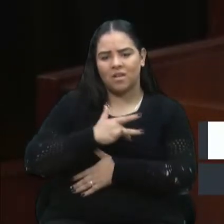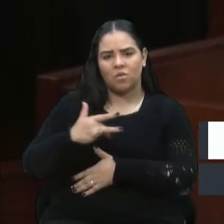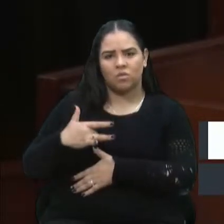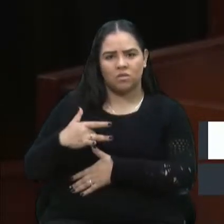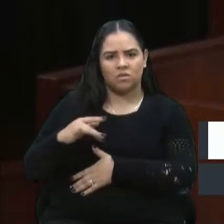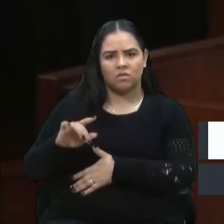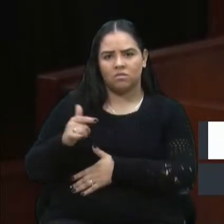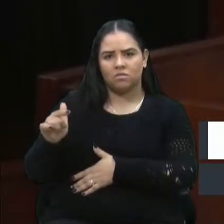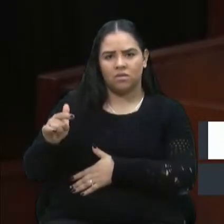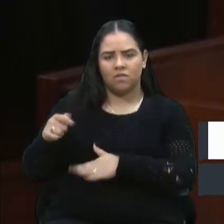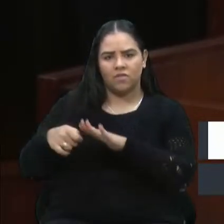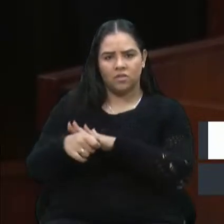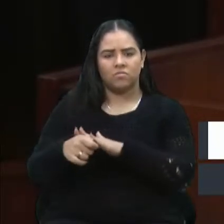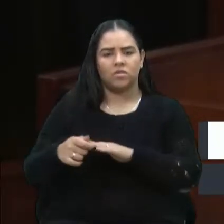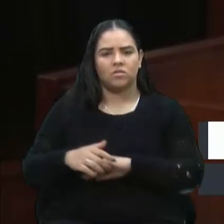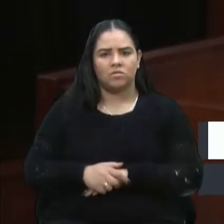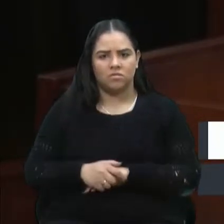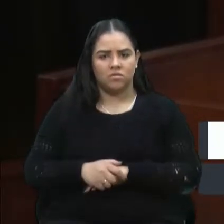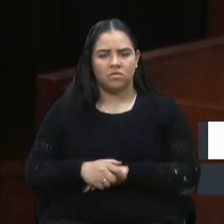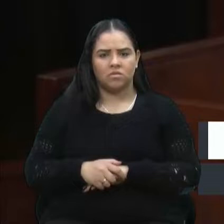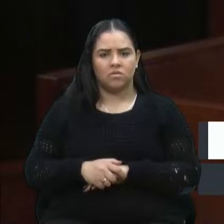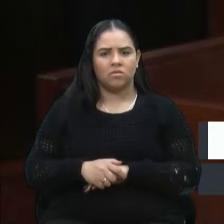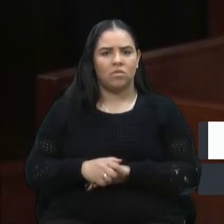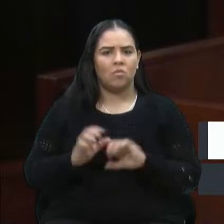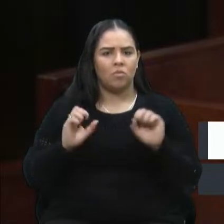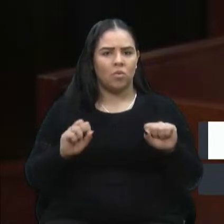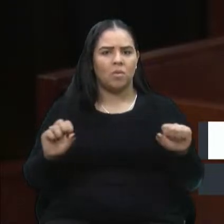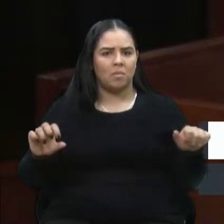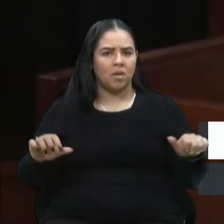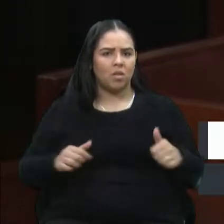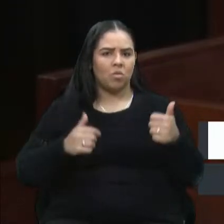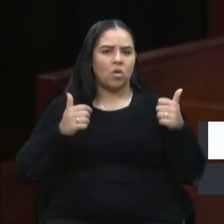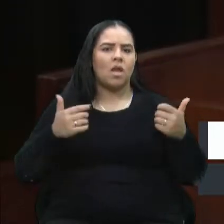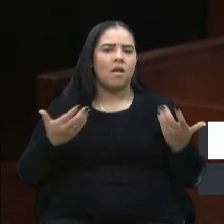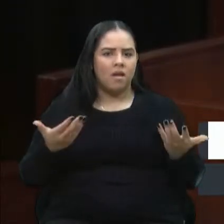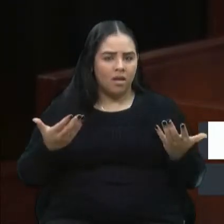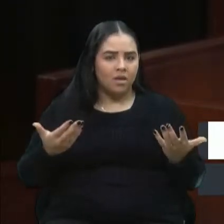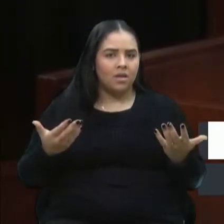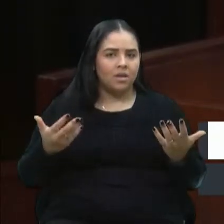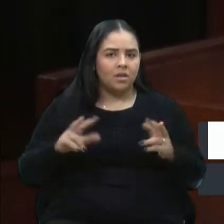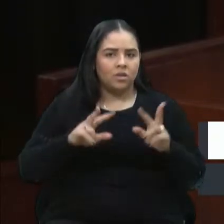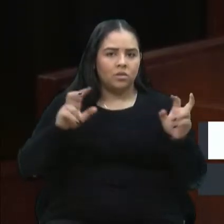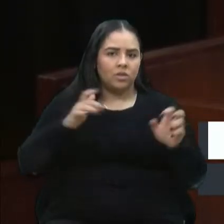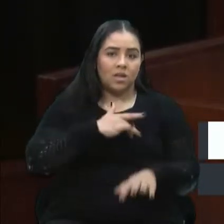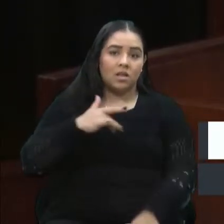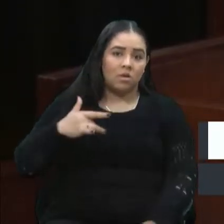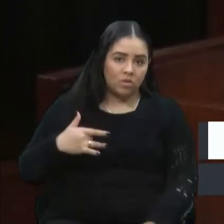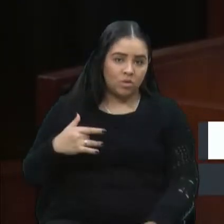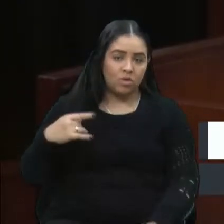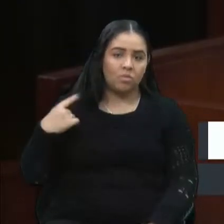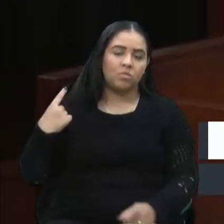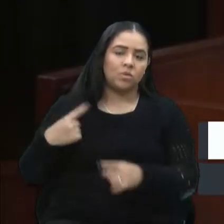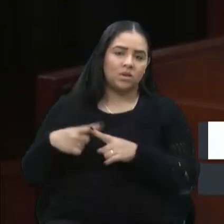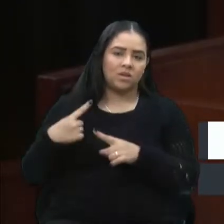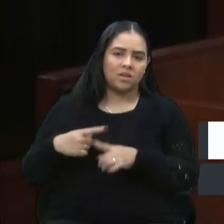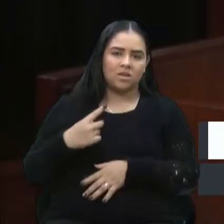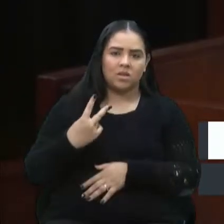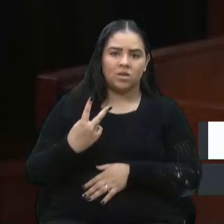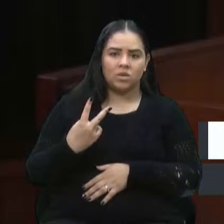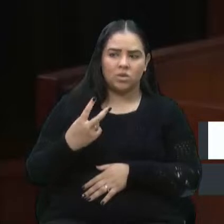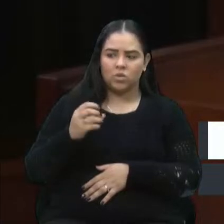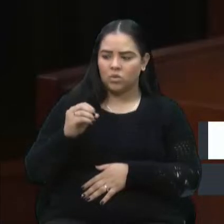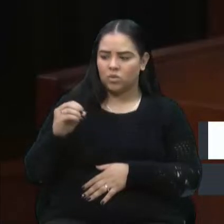ter investimento possível para melhorar a questão da saúde pública. Porque desde 2000, e